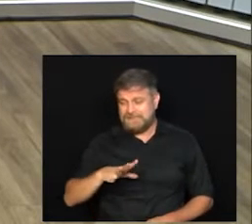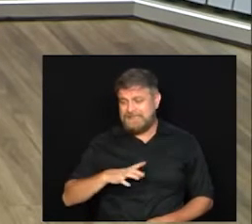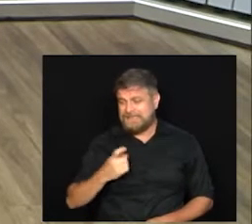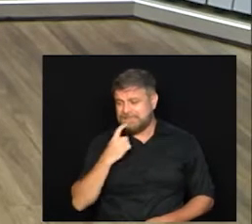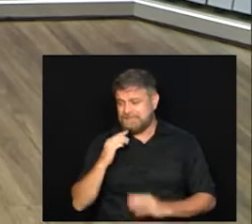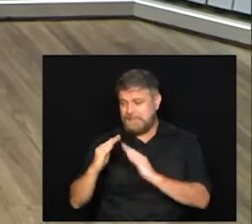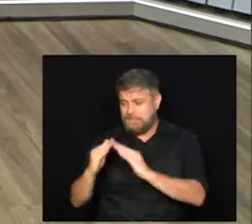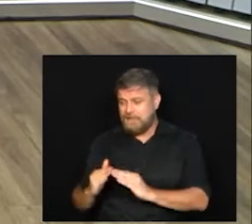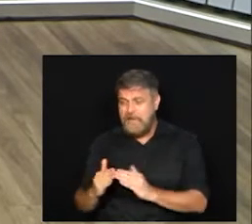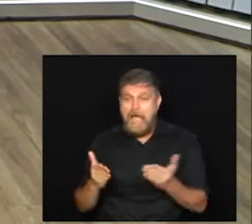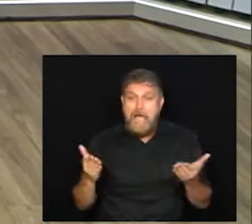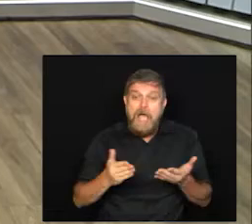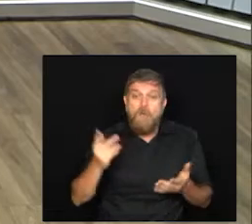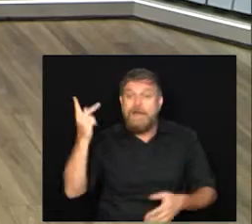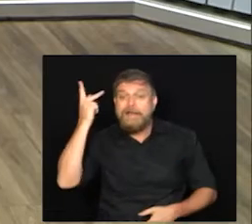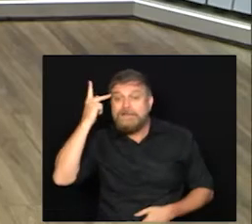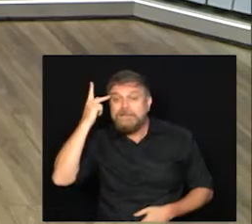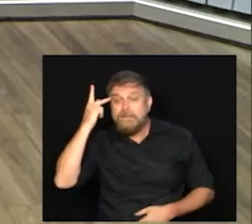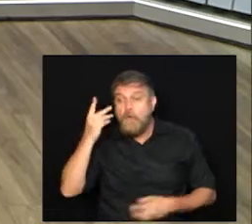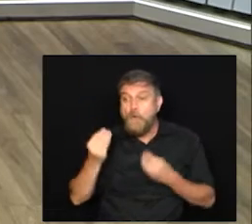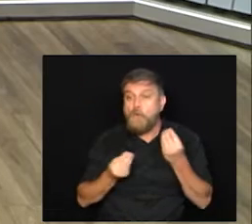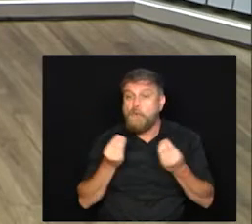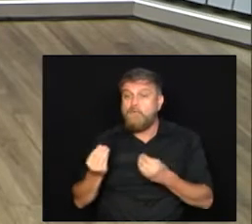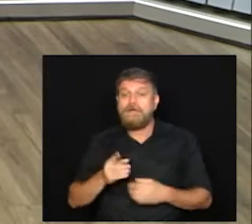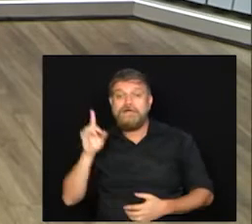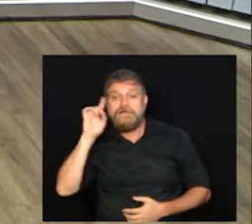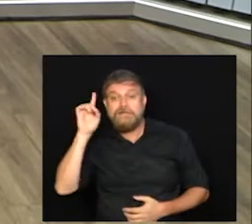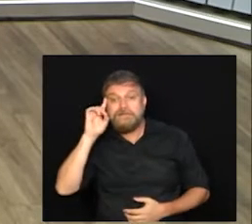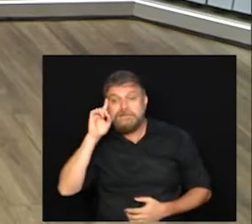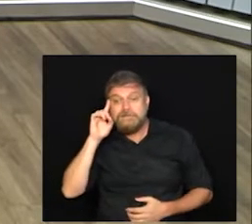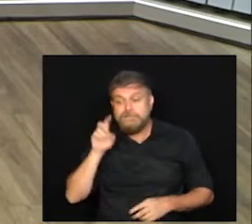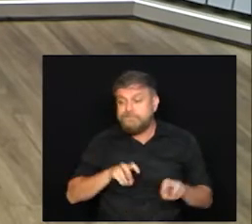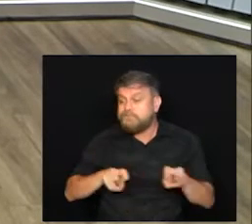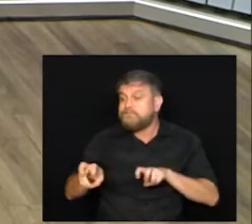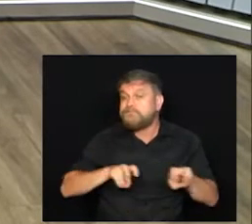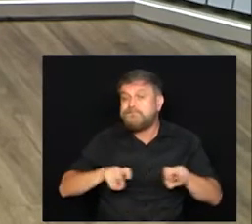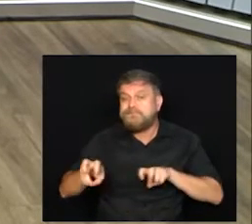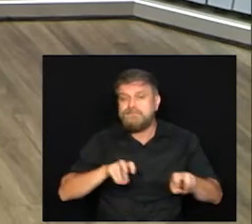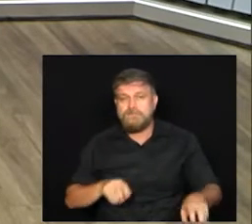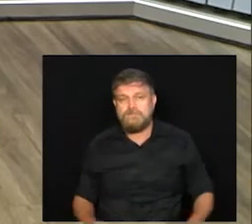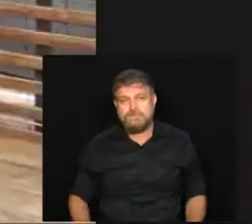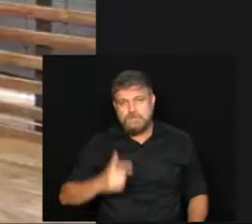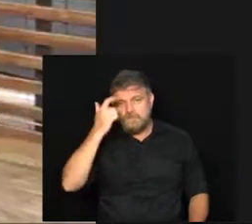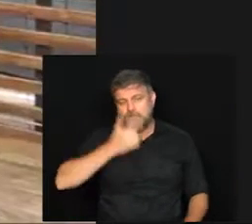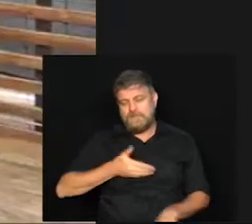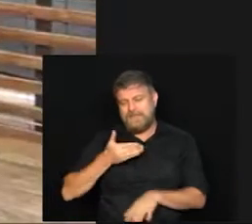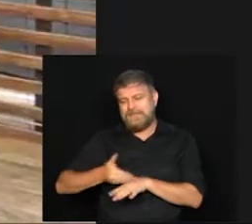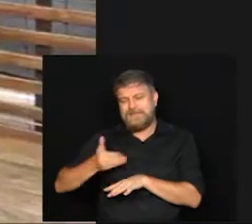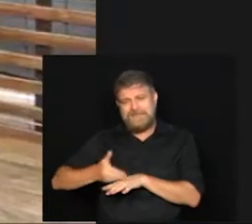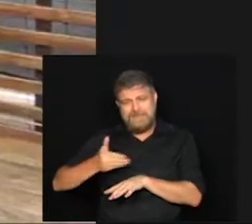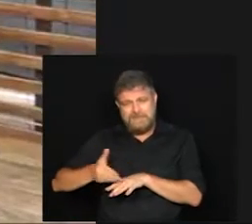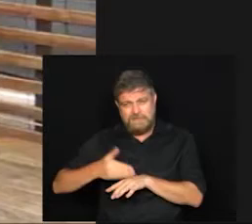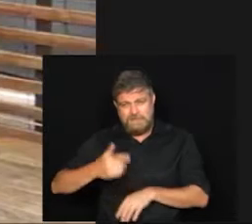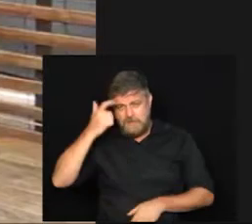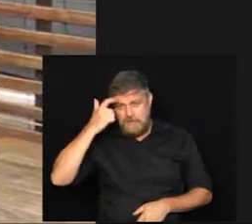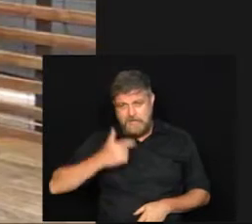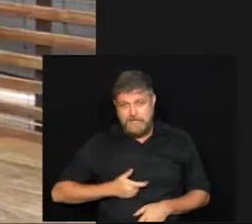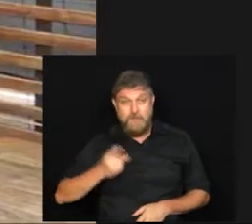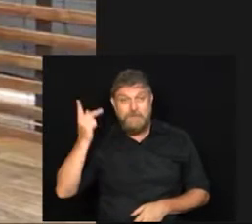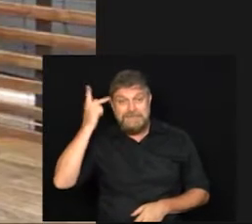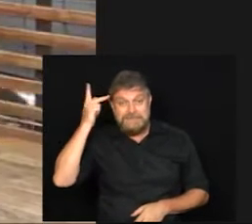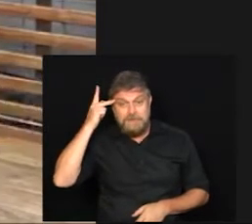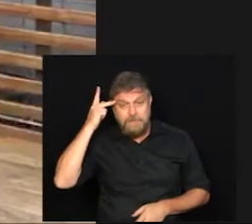momento está em São Paulo. Como é que tem sido a sua rotina? A minha rotina é de treinos, né? Porque eu faço parte de um projeto aqui em São